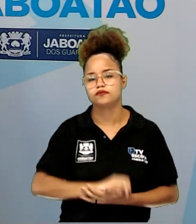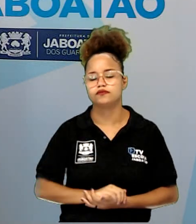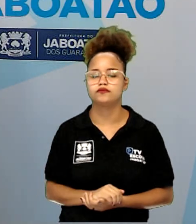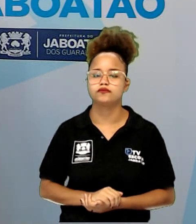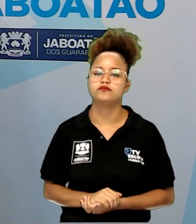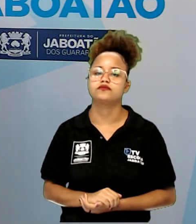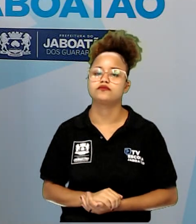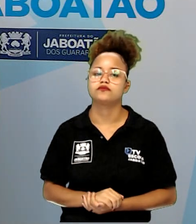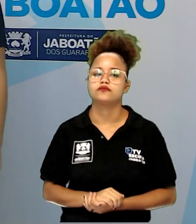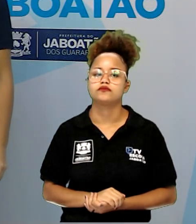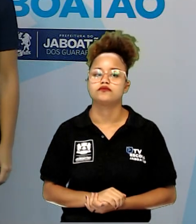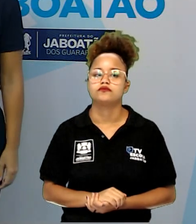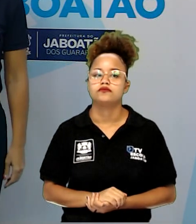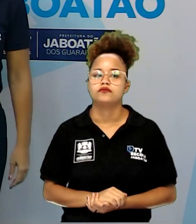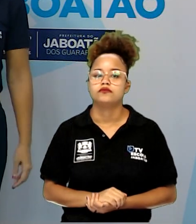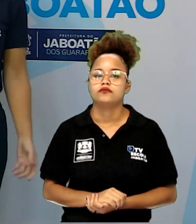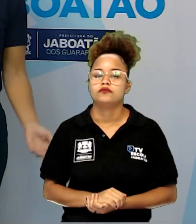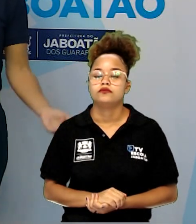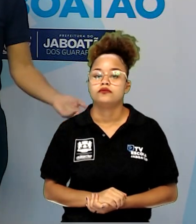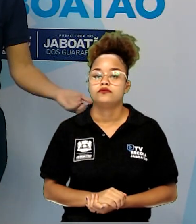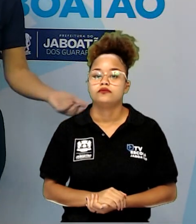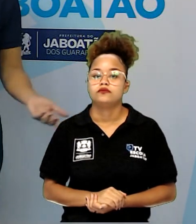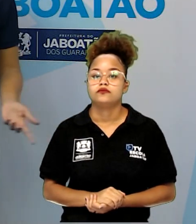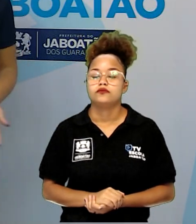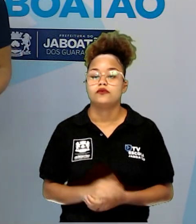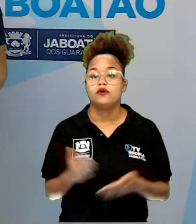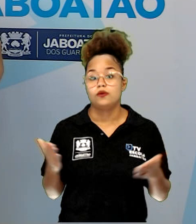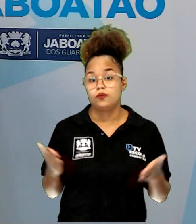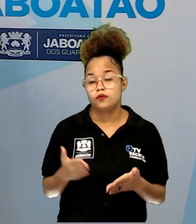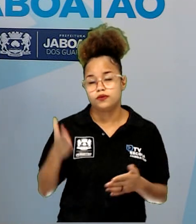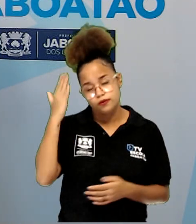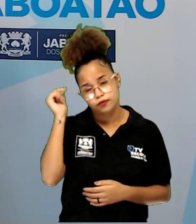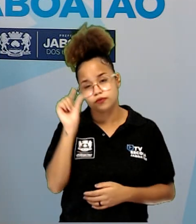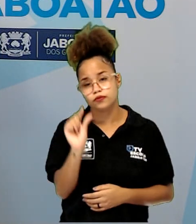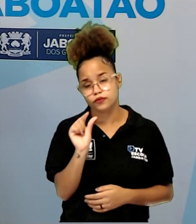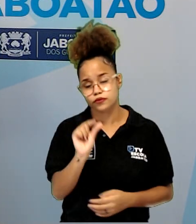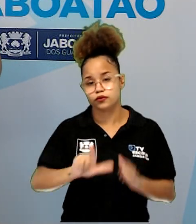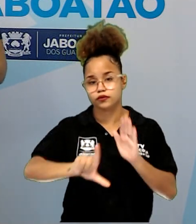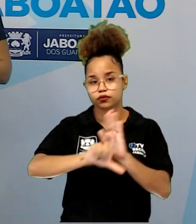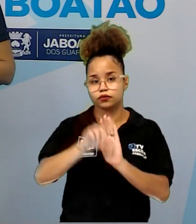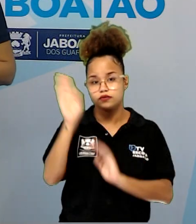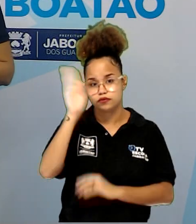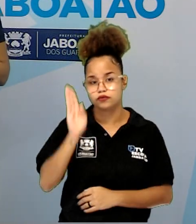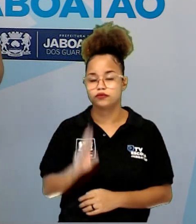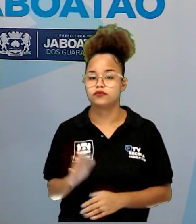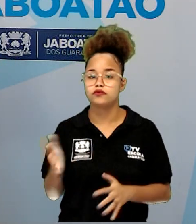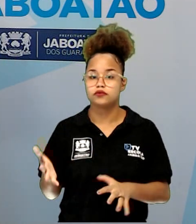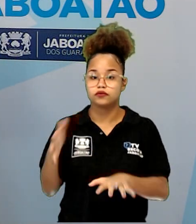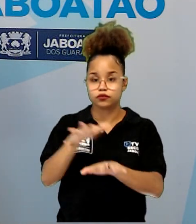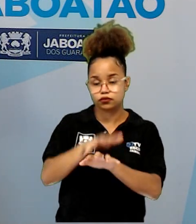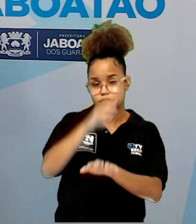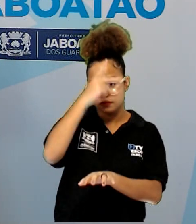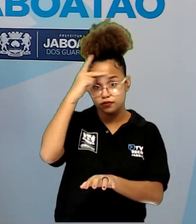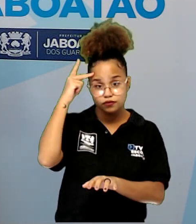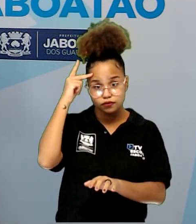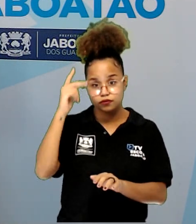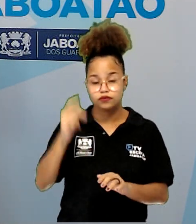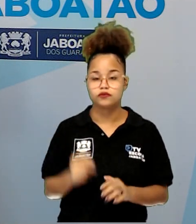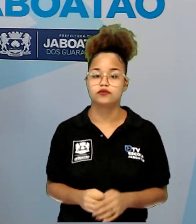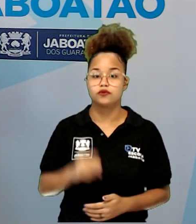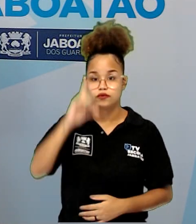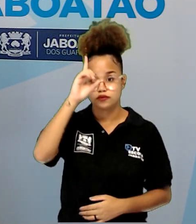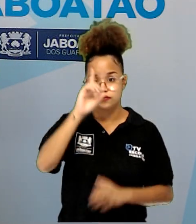Idoso. Tudo bem? Vamos saber agora um pouco sobre a Lei Brasileira de Inclusão da